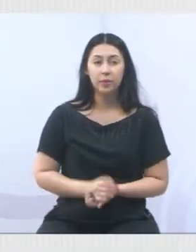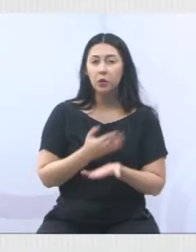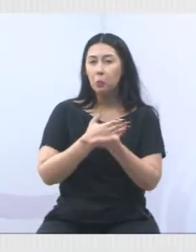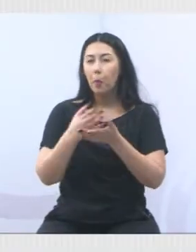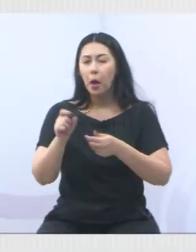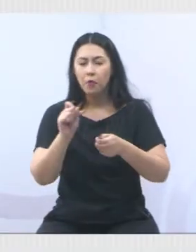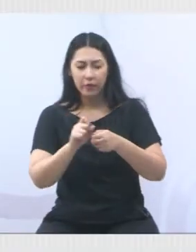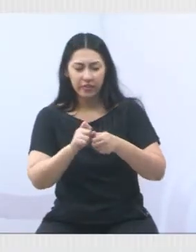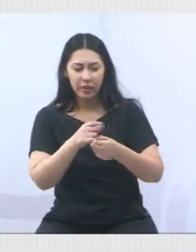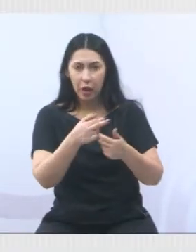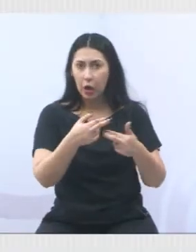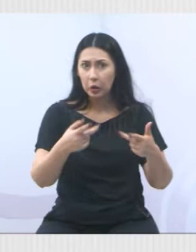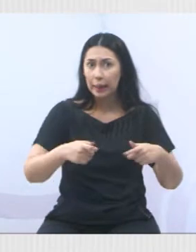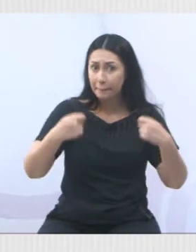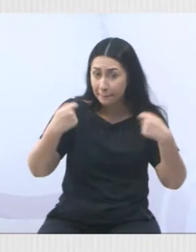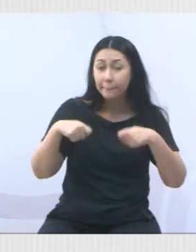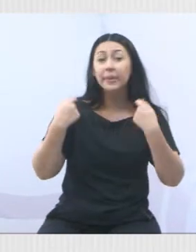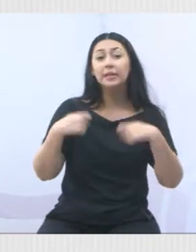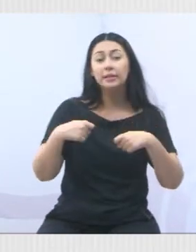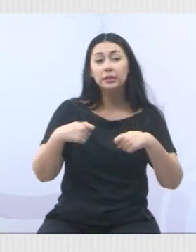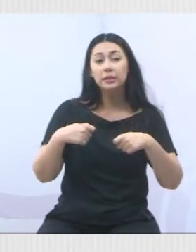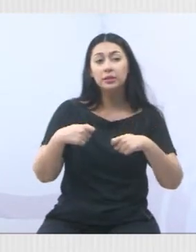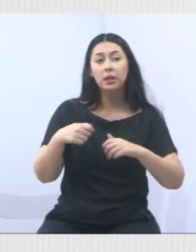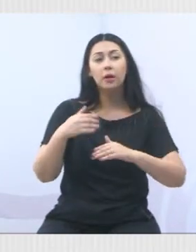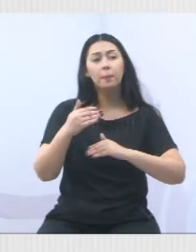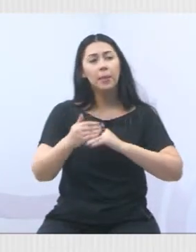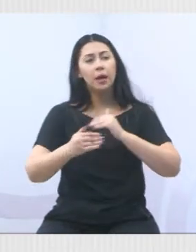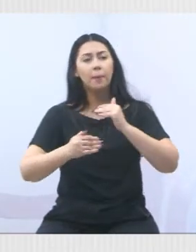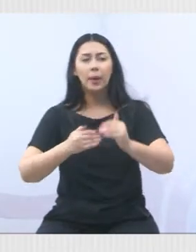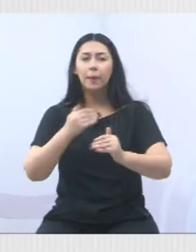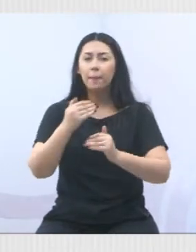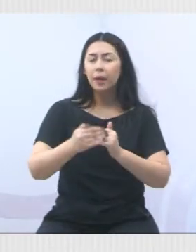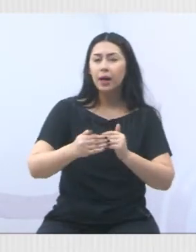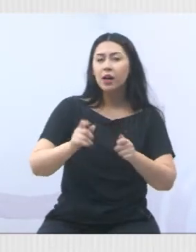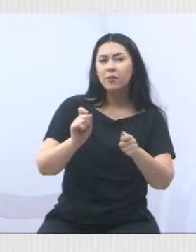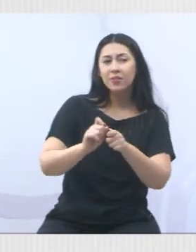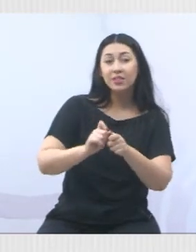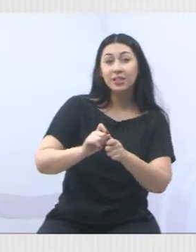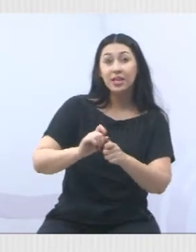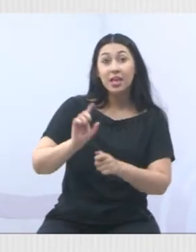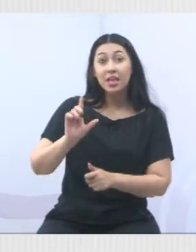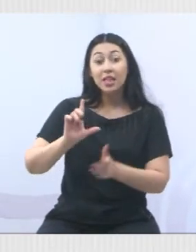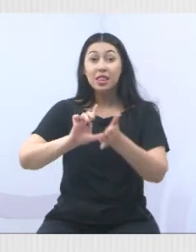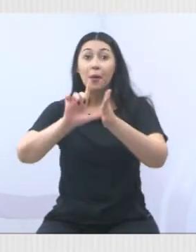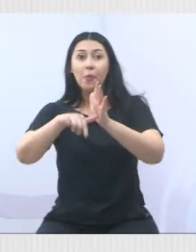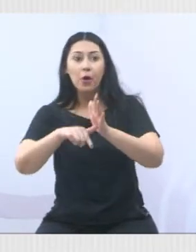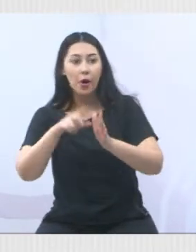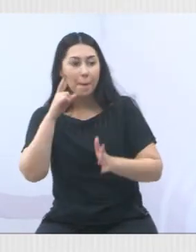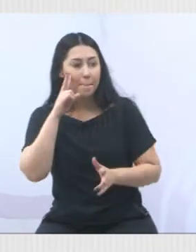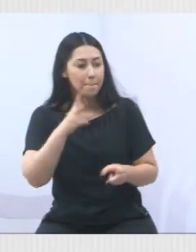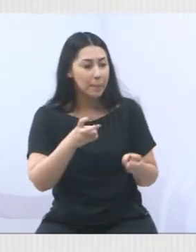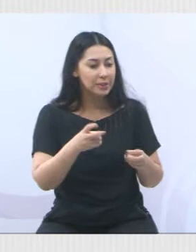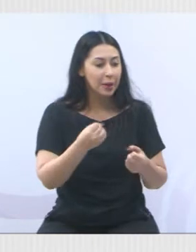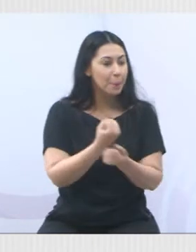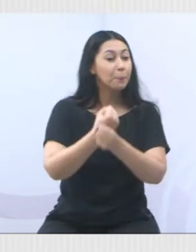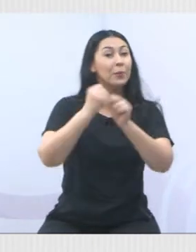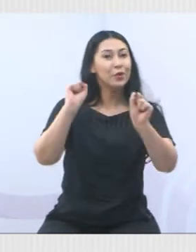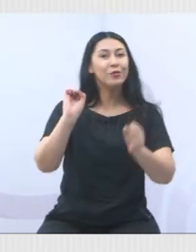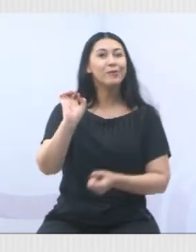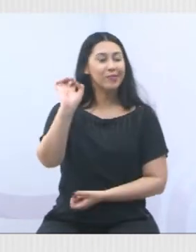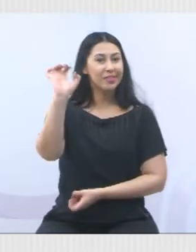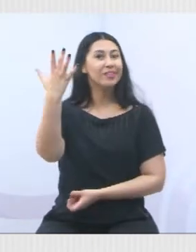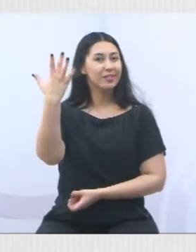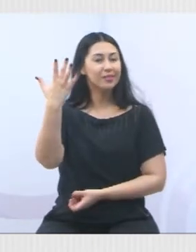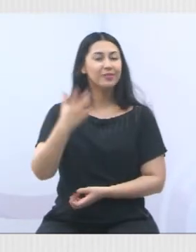Comece fazendo o que é necessário. Então, faça o que for possível e, de repente, você está fazendo o impossível.